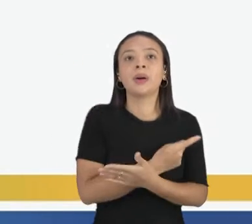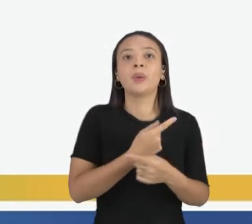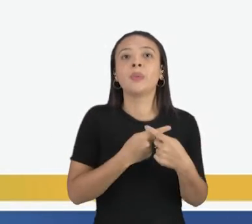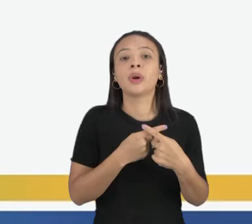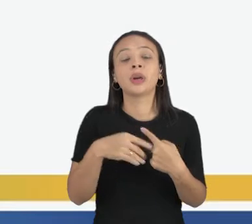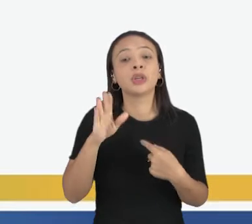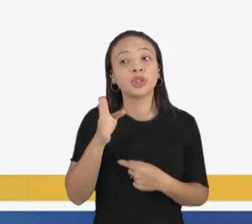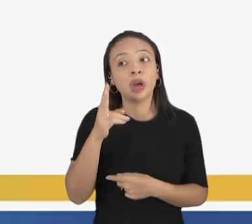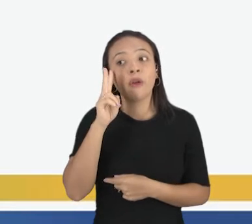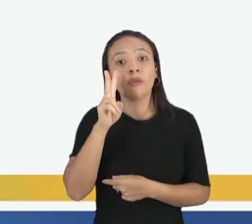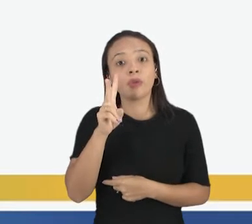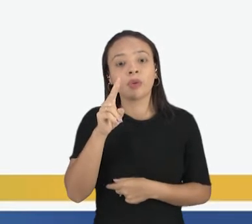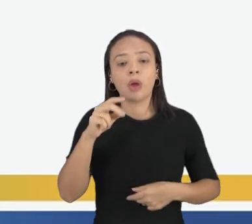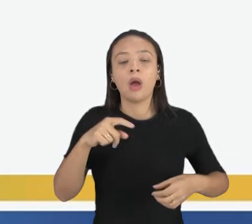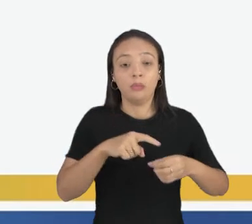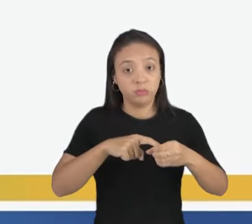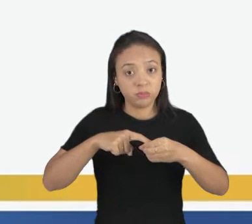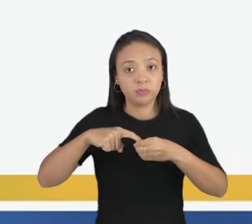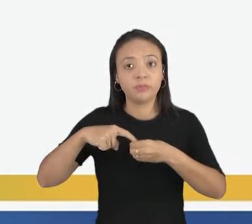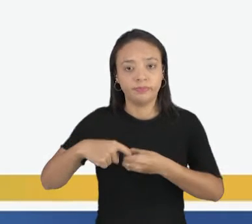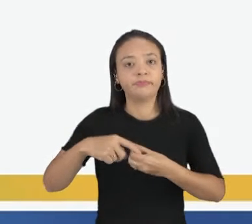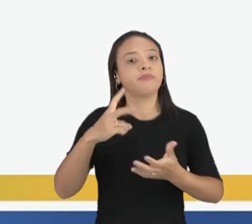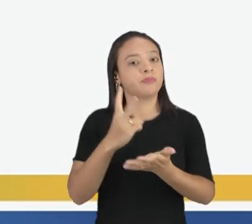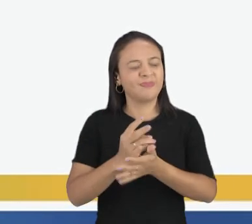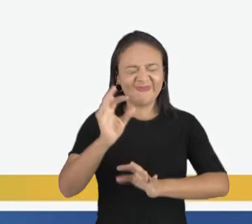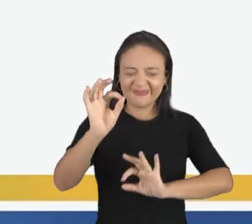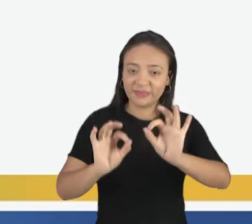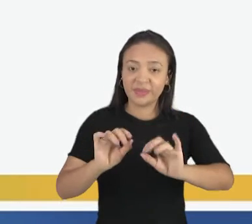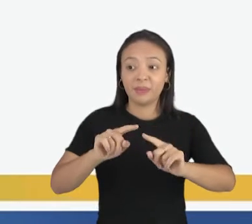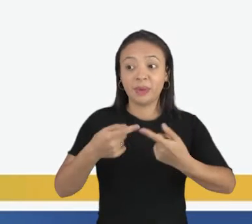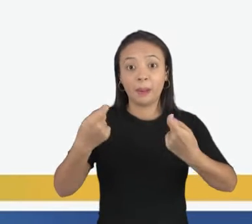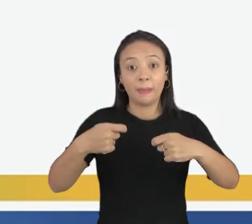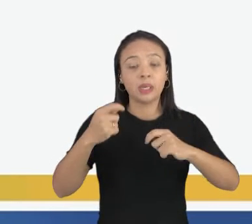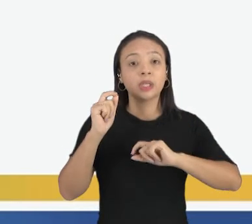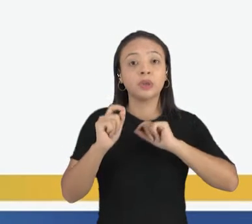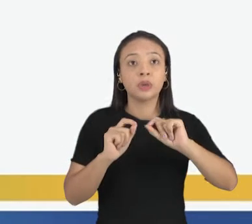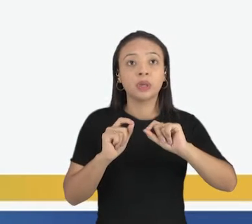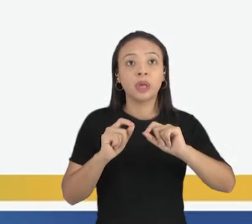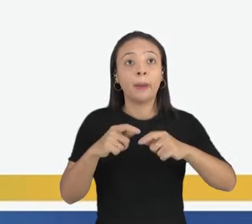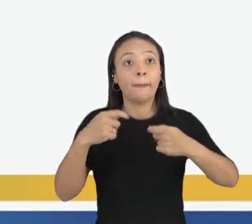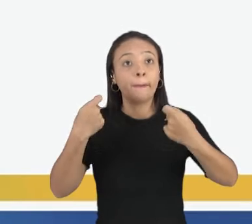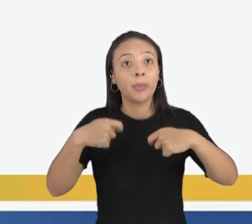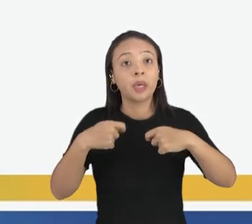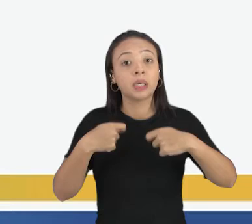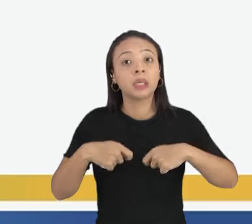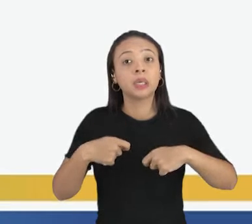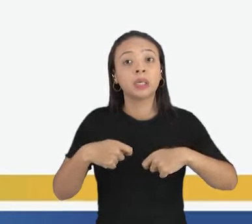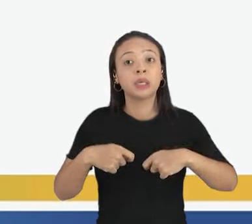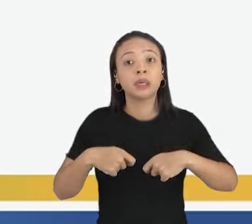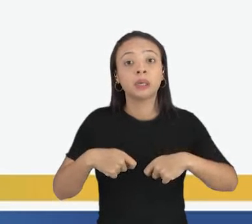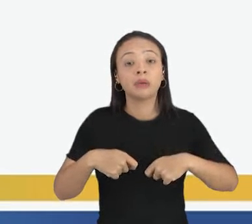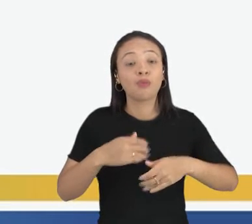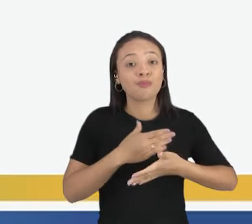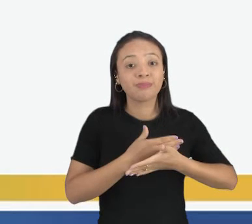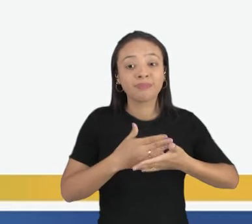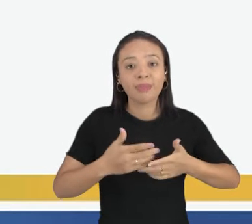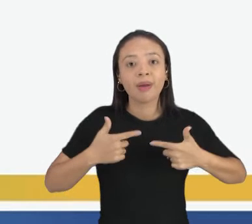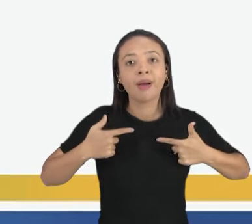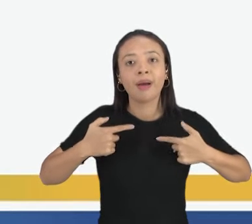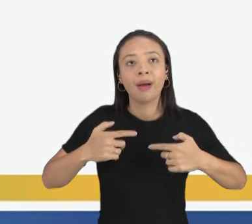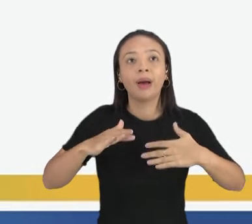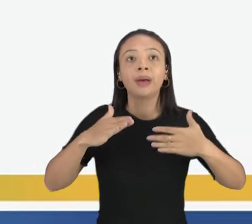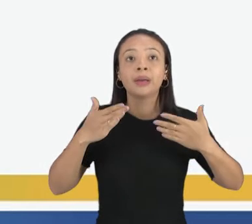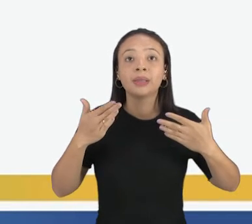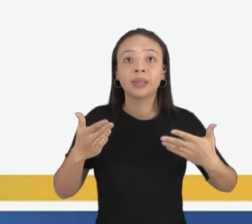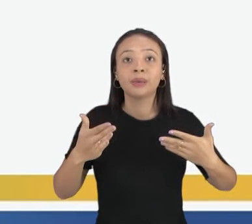a gente viu, as alianças estavam sendo organizadas, então precisava de alguma coisa, né, para que a guerra começasse. Então,